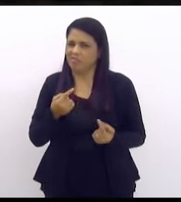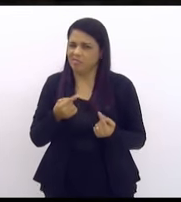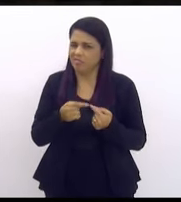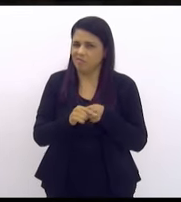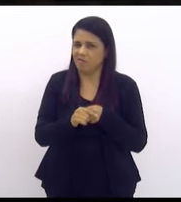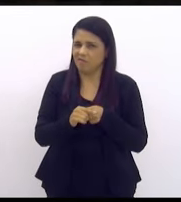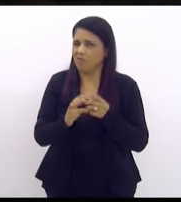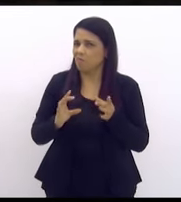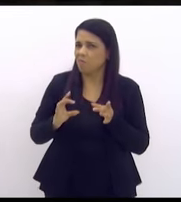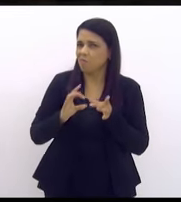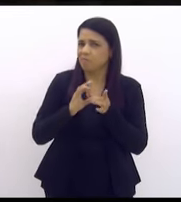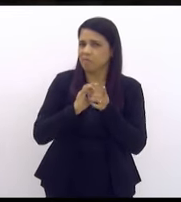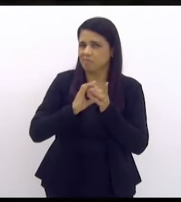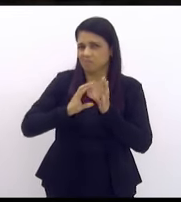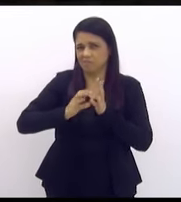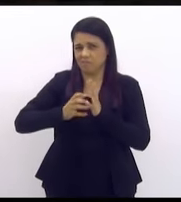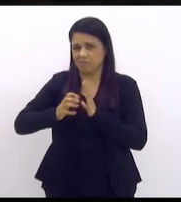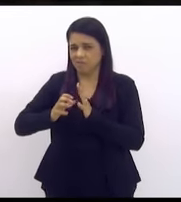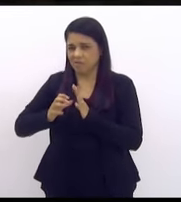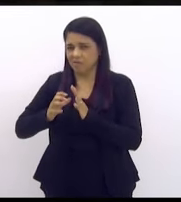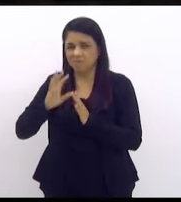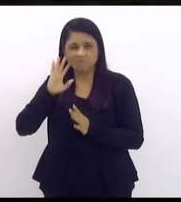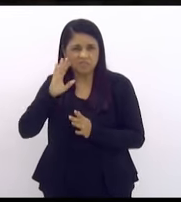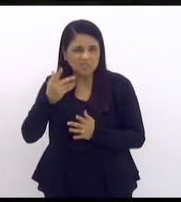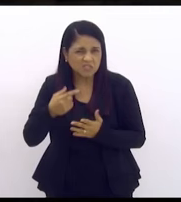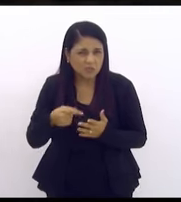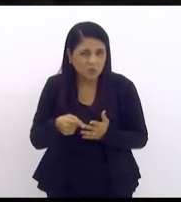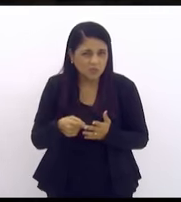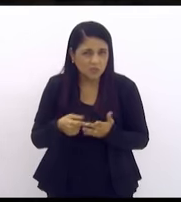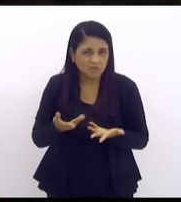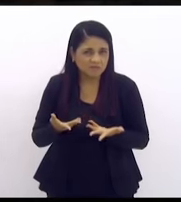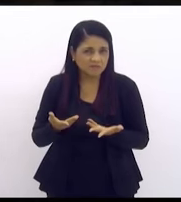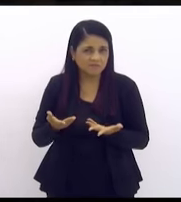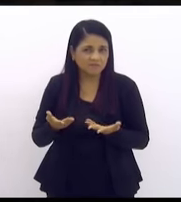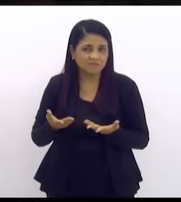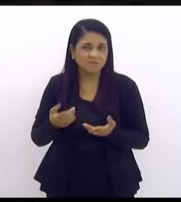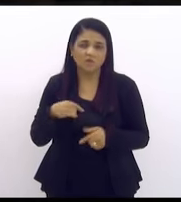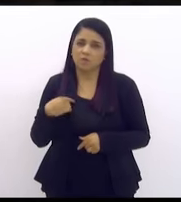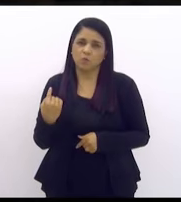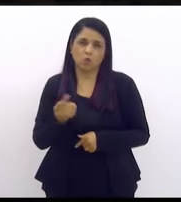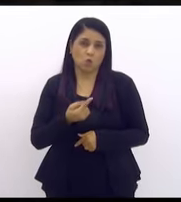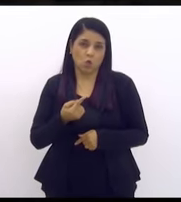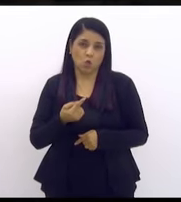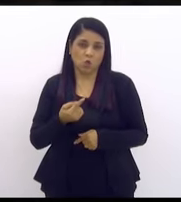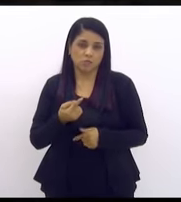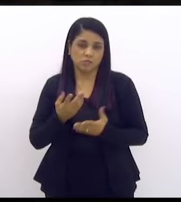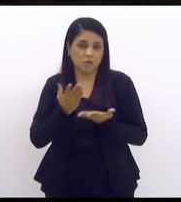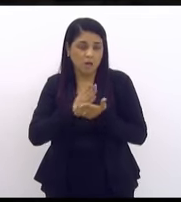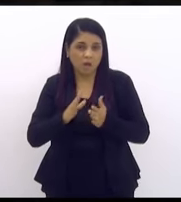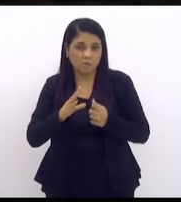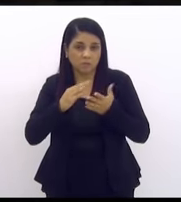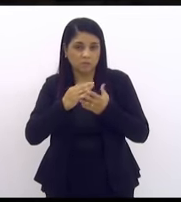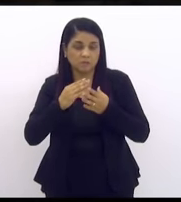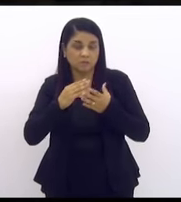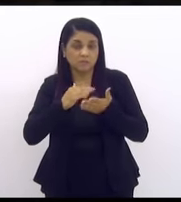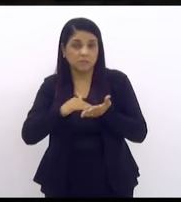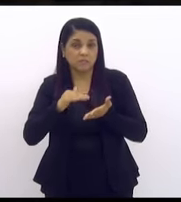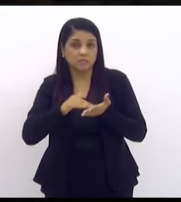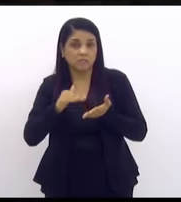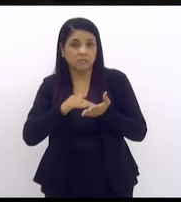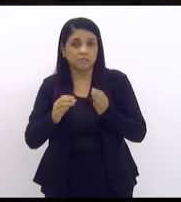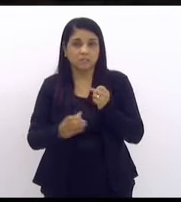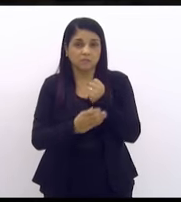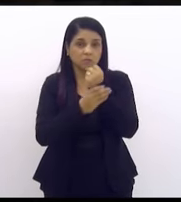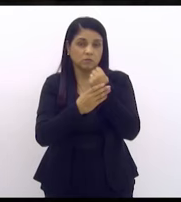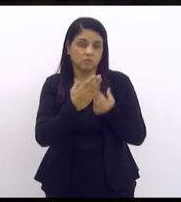alianças políticas, que não tem a ver com as suas decisões, não fomos nós que acabamos com a Secretaria de Segurança Pública. É